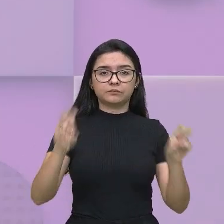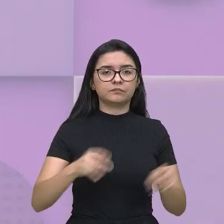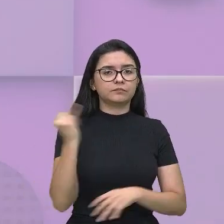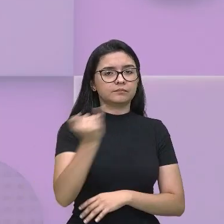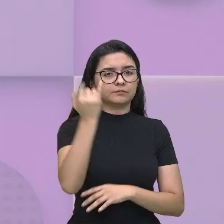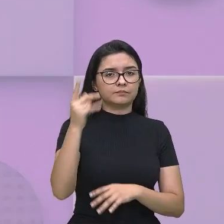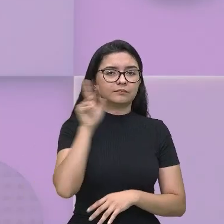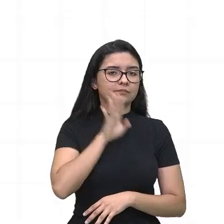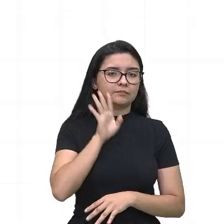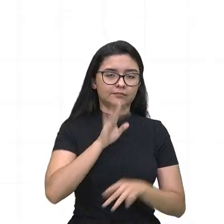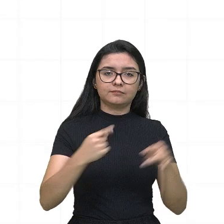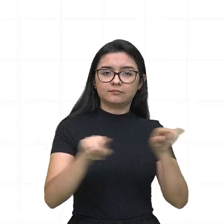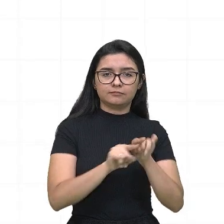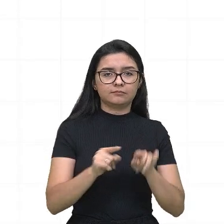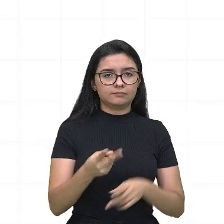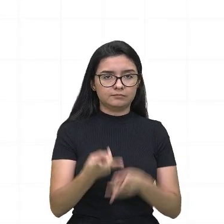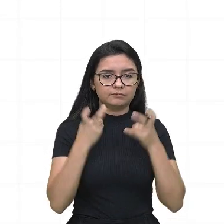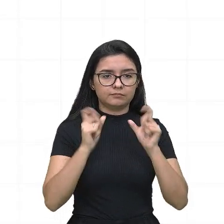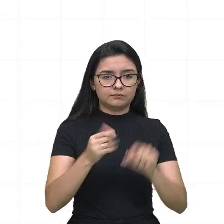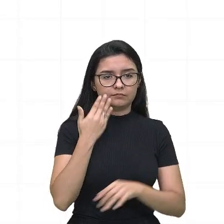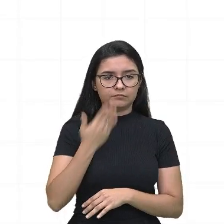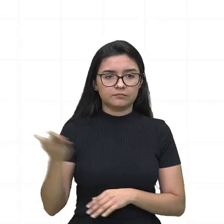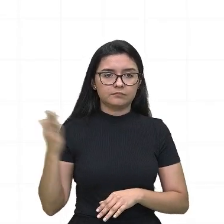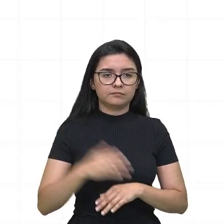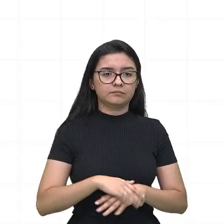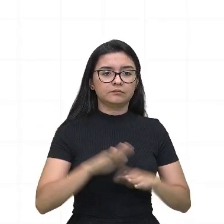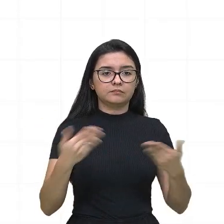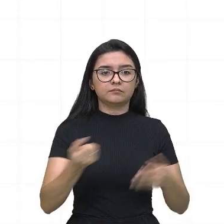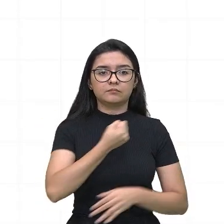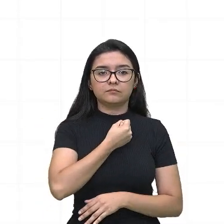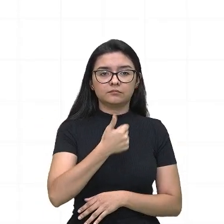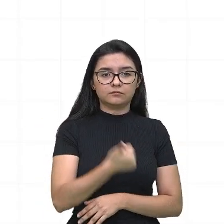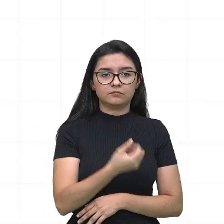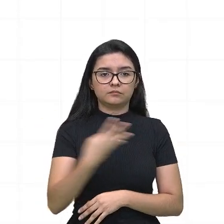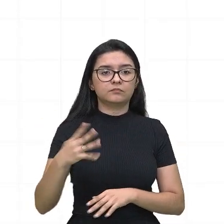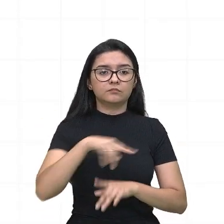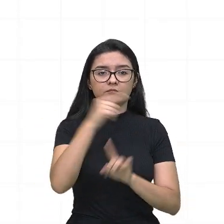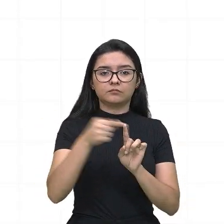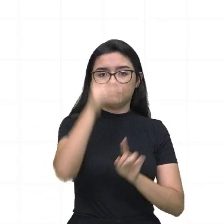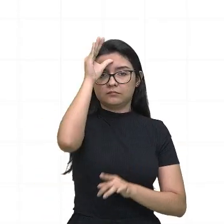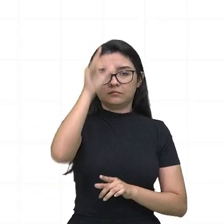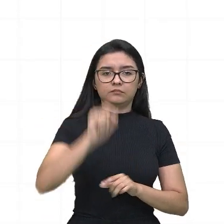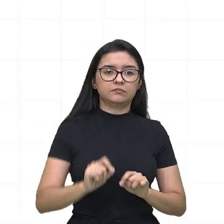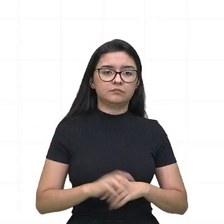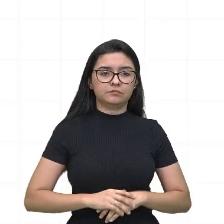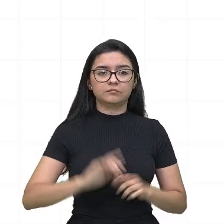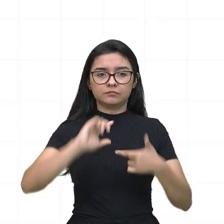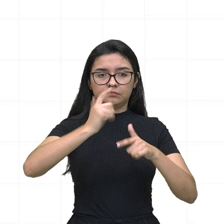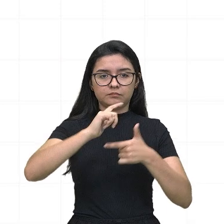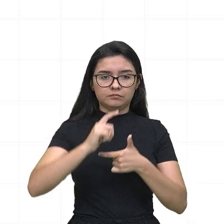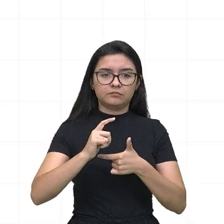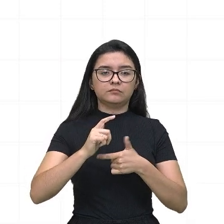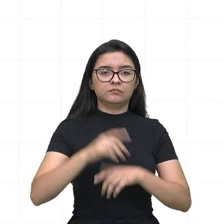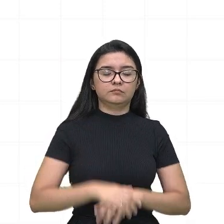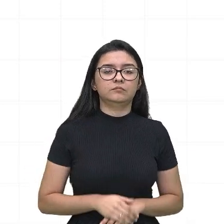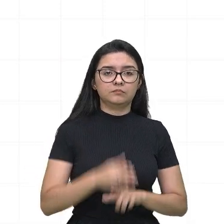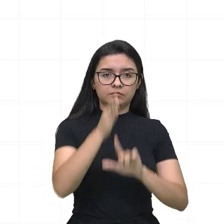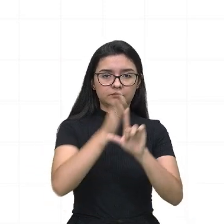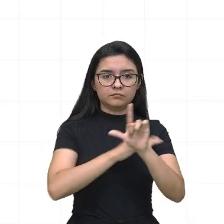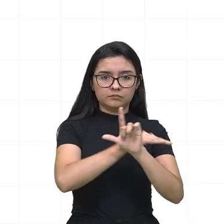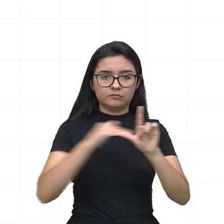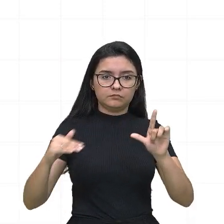bacana, muito legal. Acompanhe. Aula de número 14, objeto de conhecimento. Geometria,